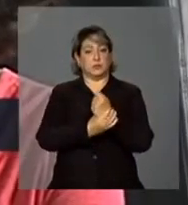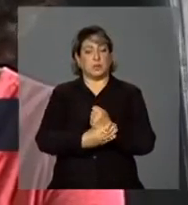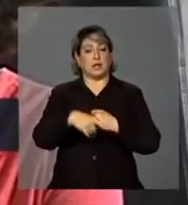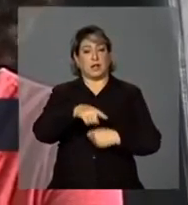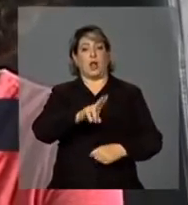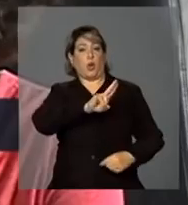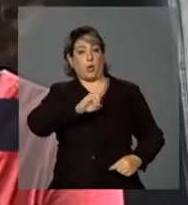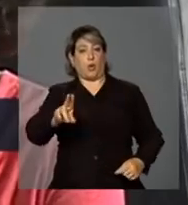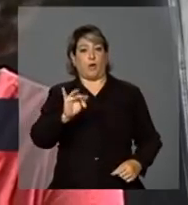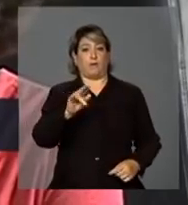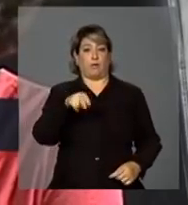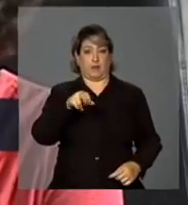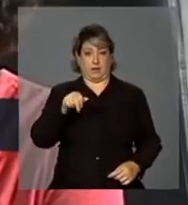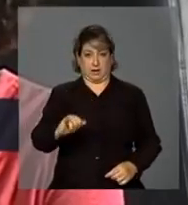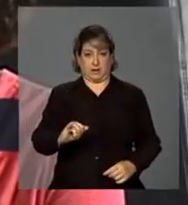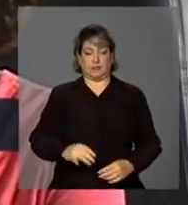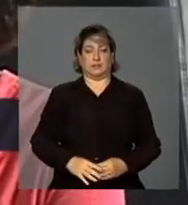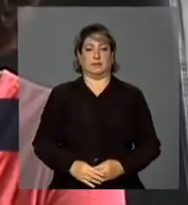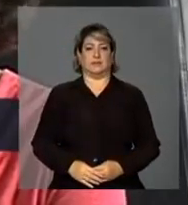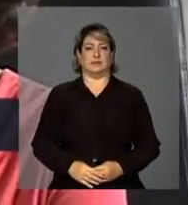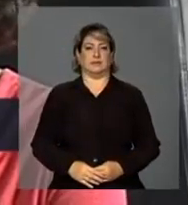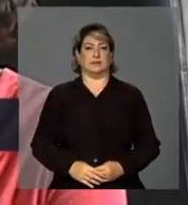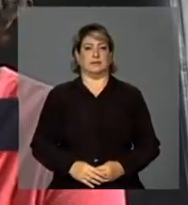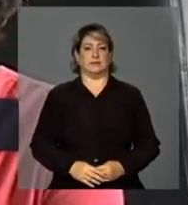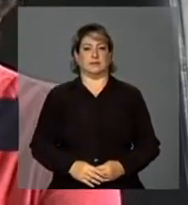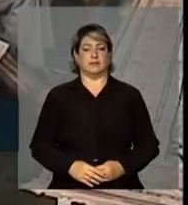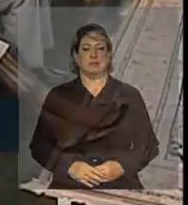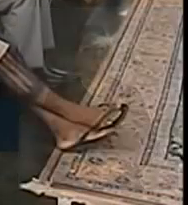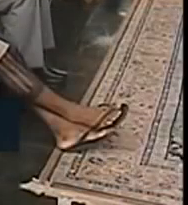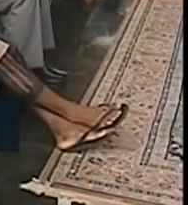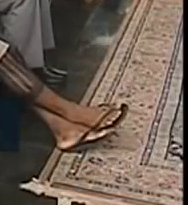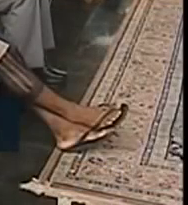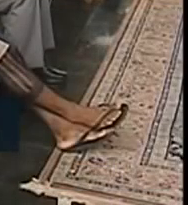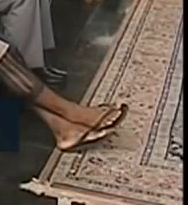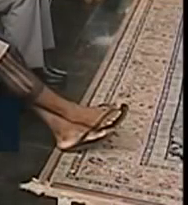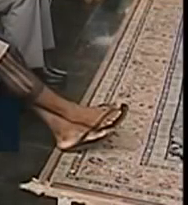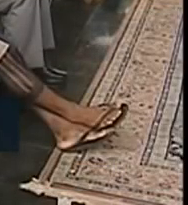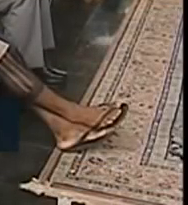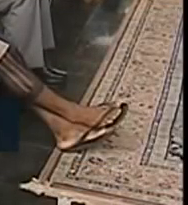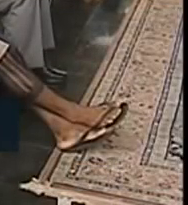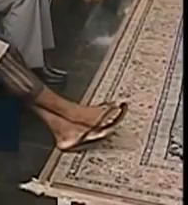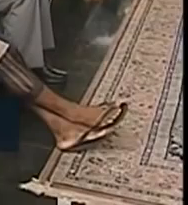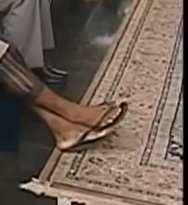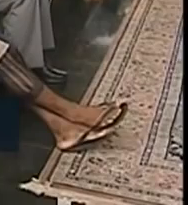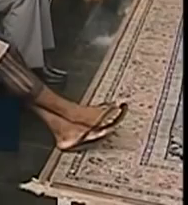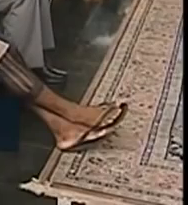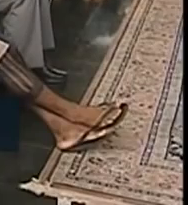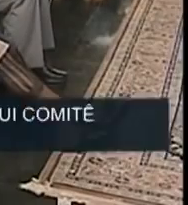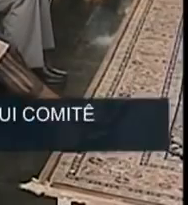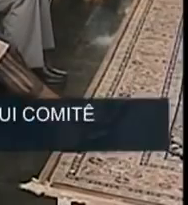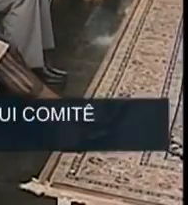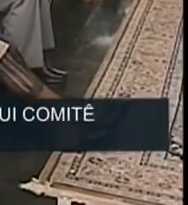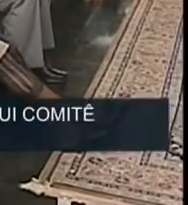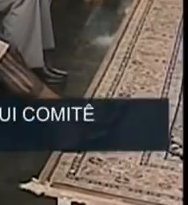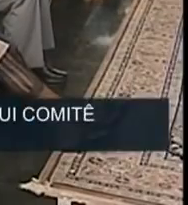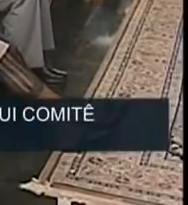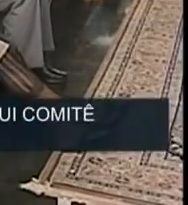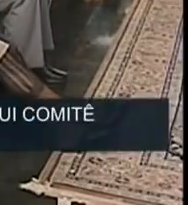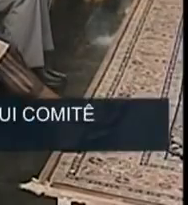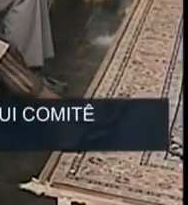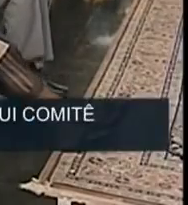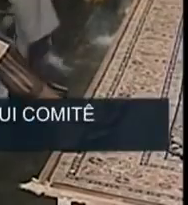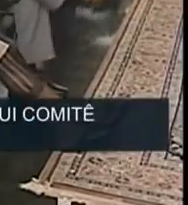da FUNAI. Yami, Jumari Joyã, Jumari Joyã, né? Cairé, me vacuni, vai Jumari,